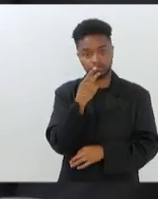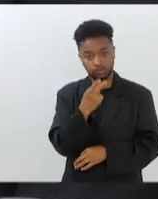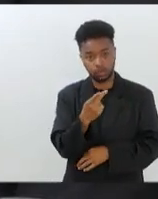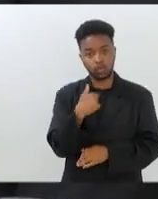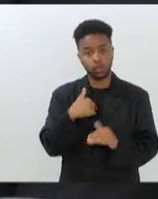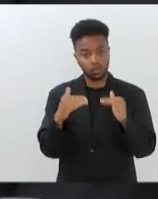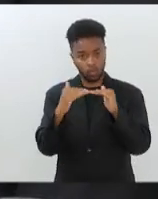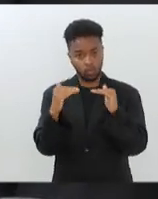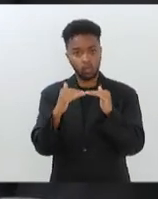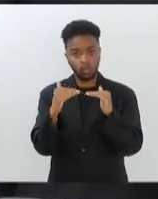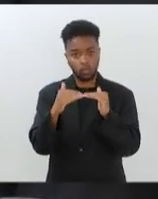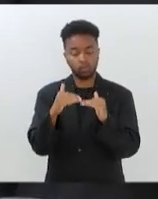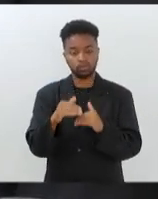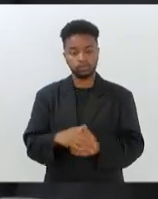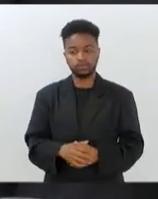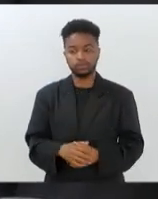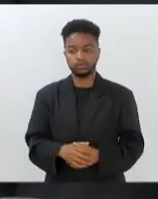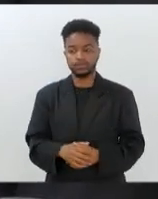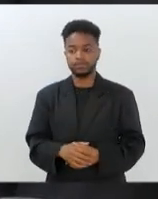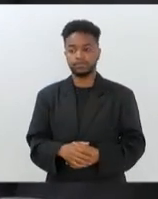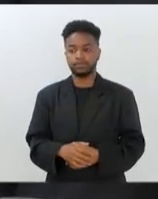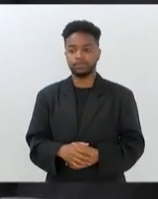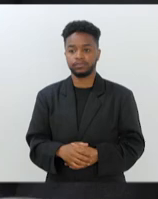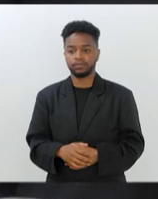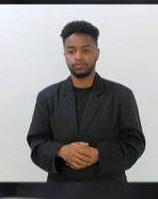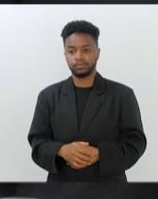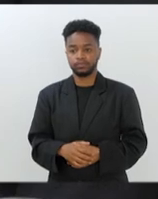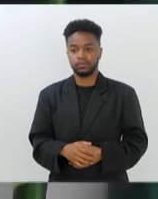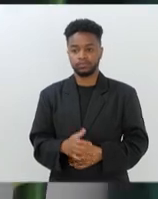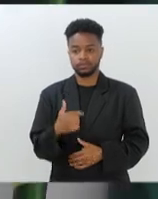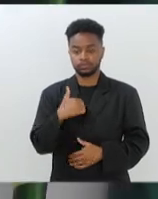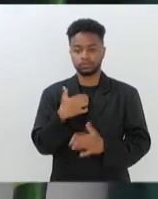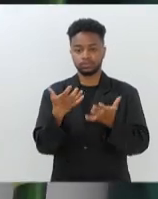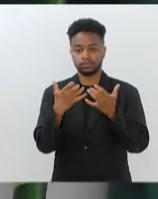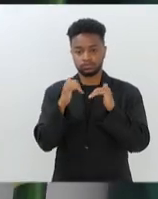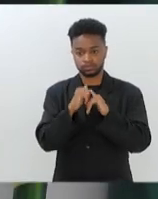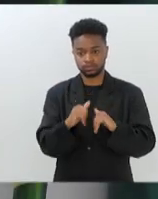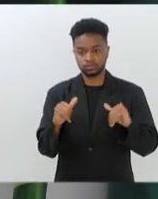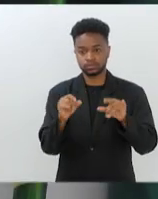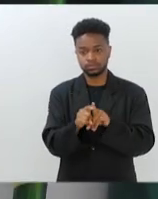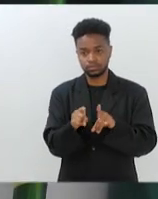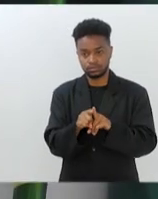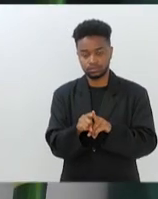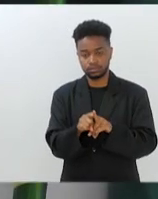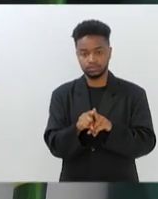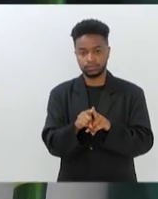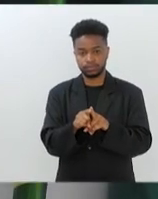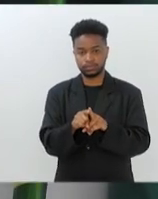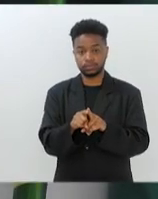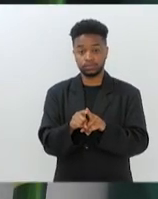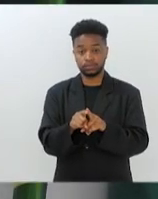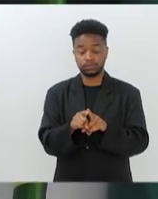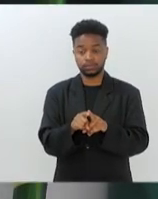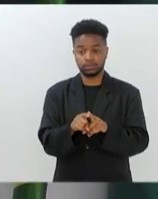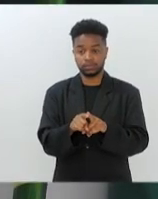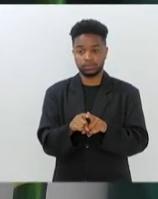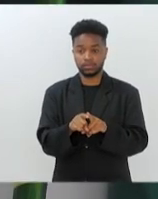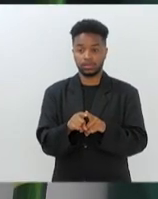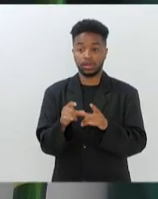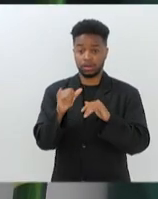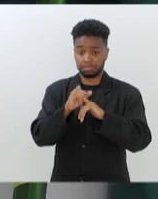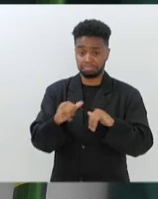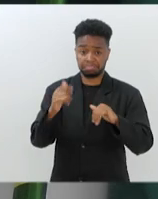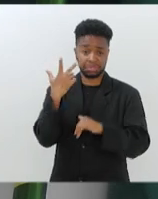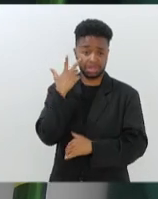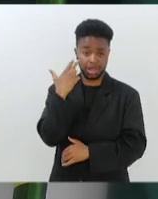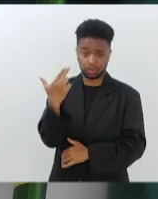eu t concordando com o senhor aa ainda eu quero aqui salientar a o posicionamento da senhora né e dizer que é